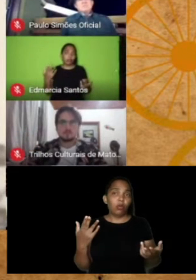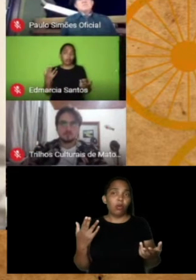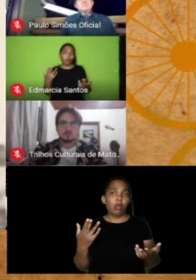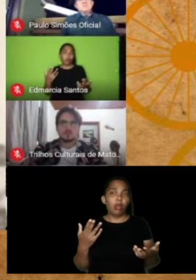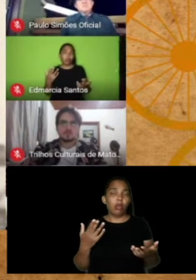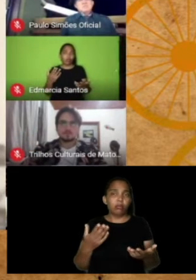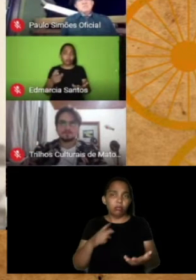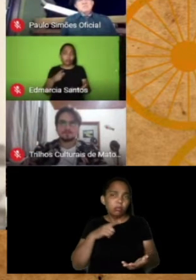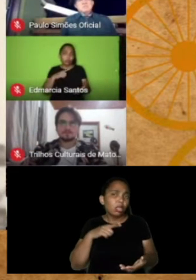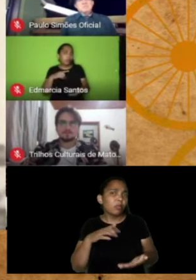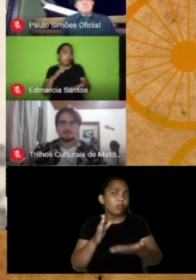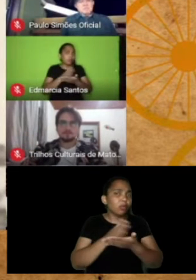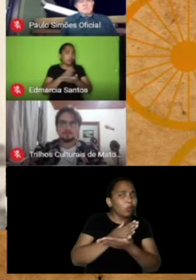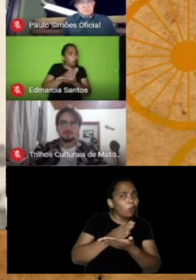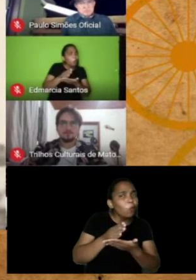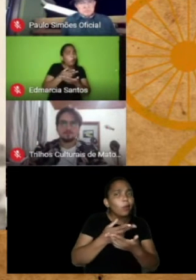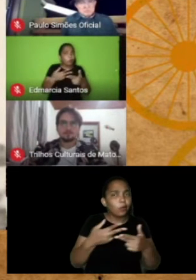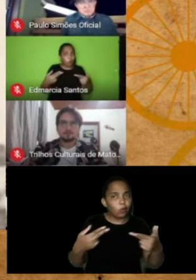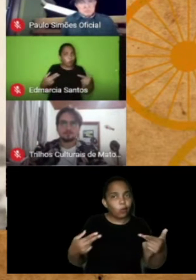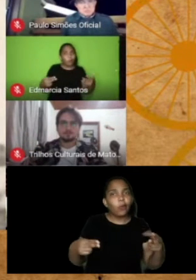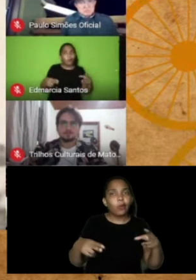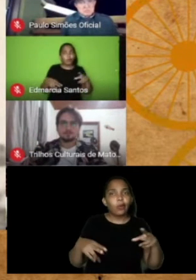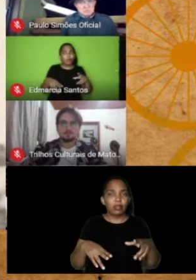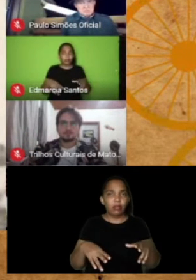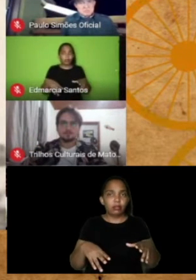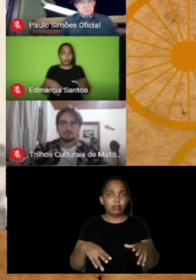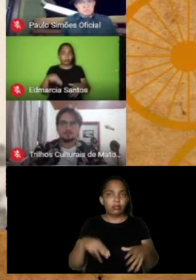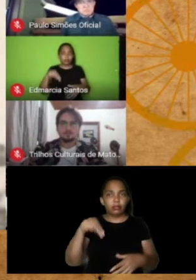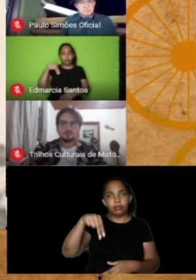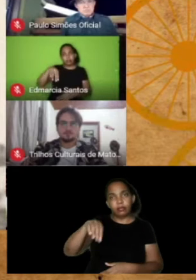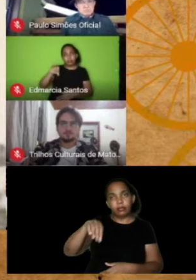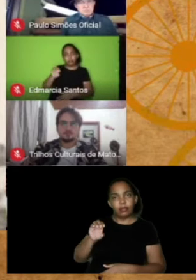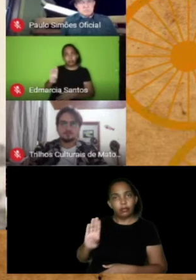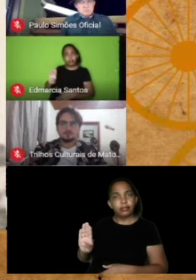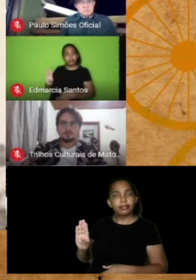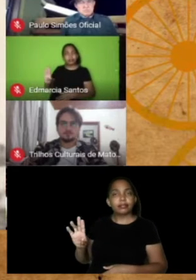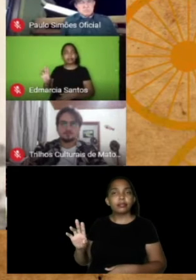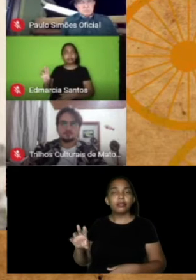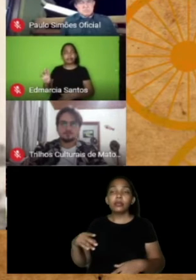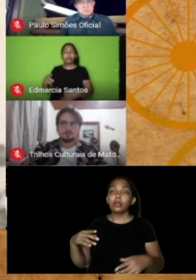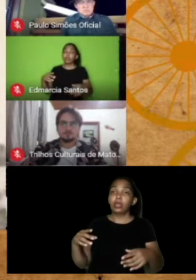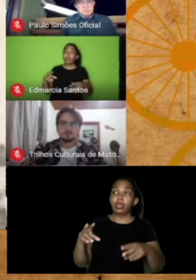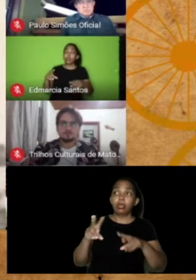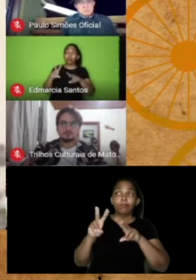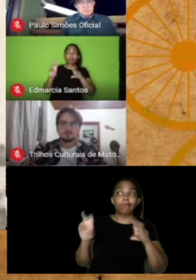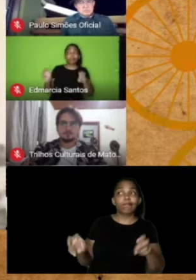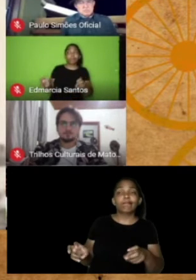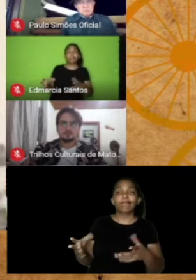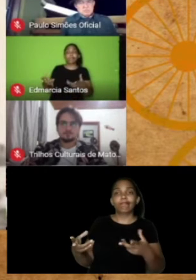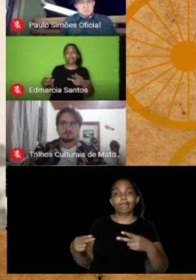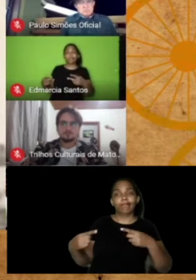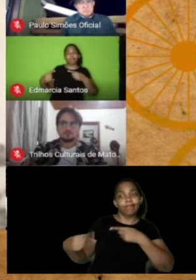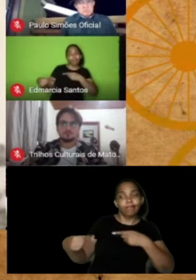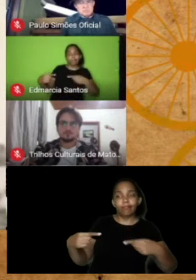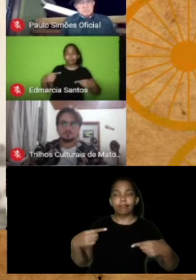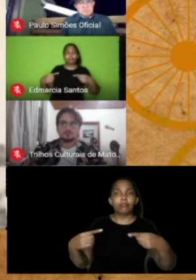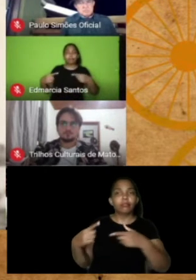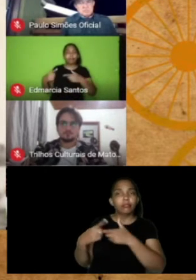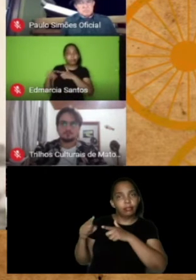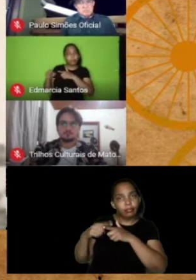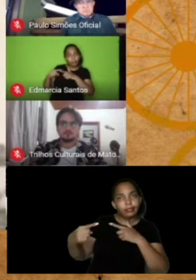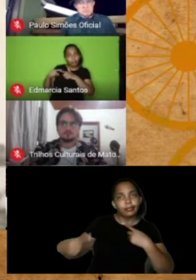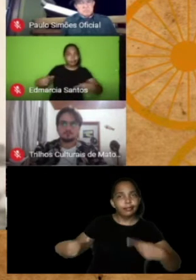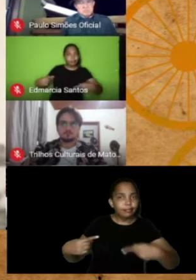Noroeste é também uma questão política, mas também uma questão de compreensão de que o